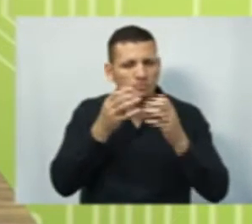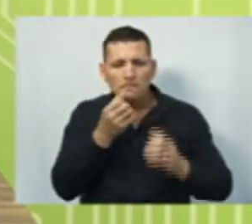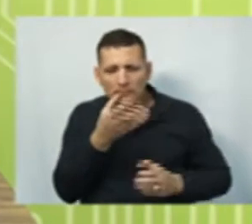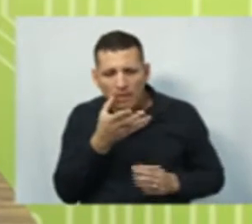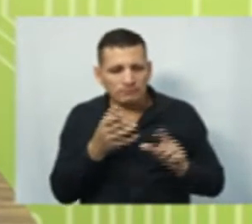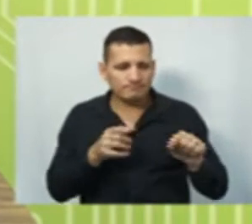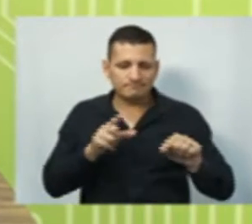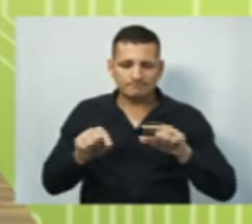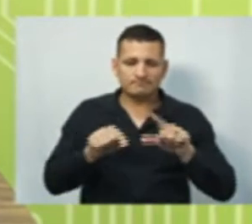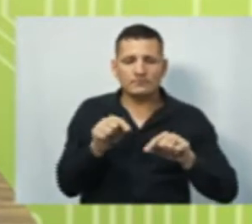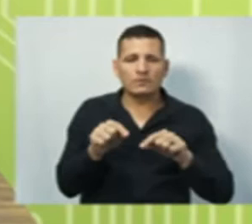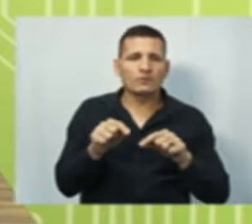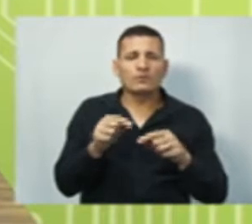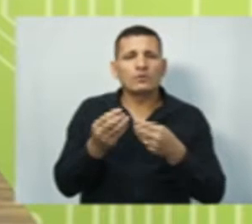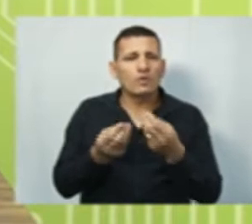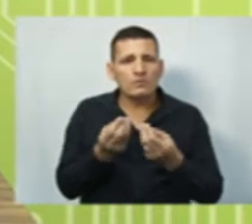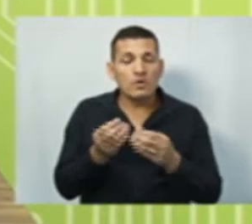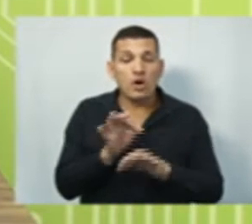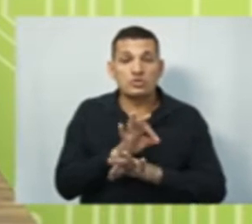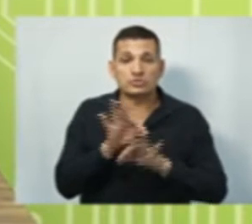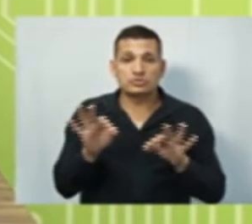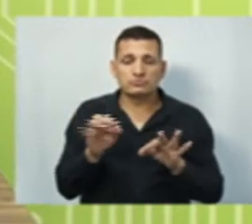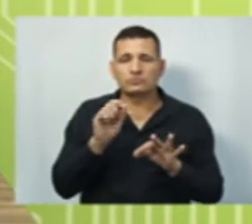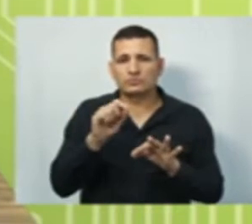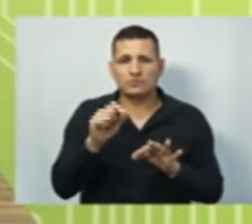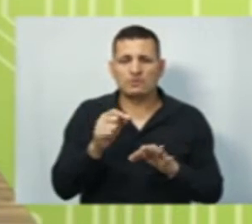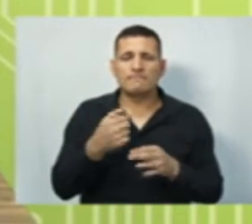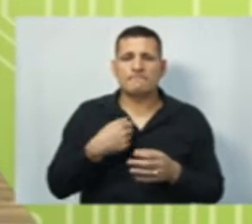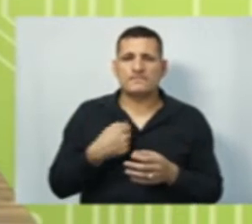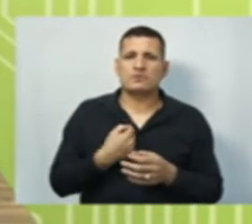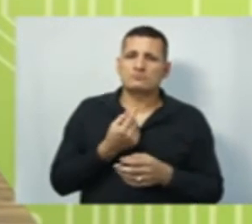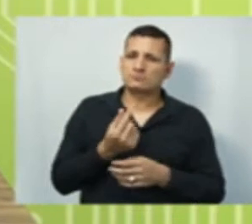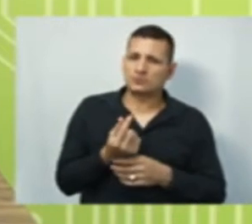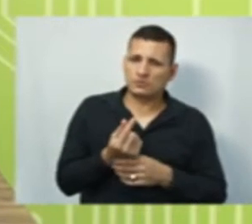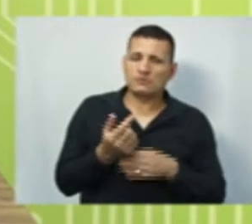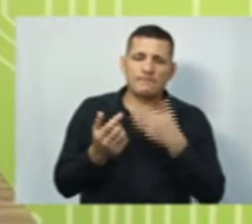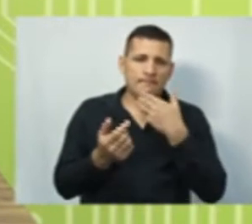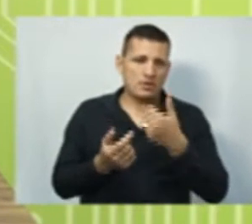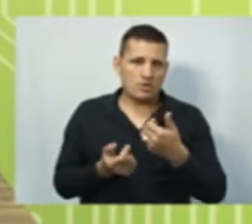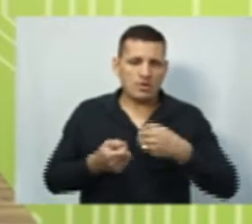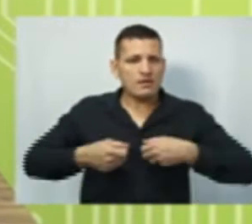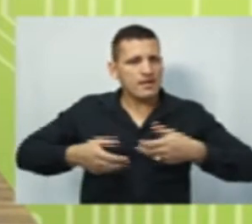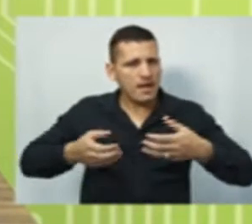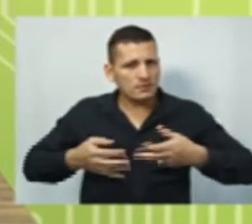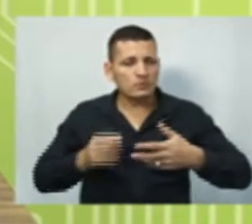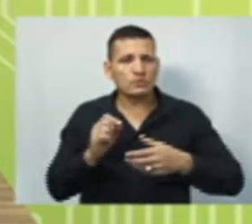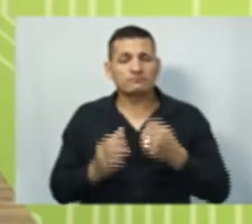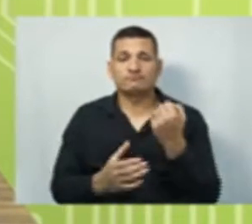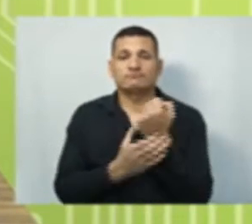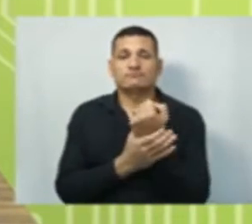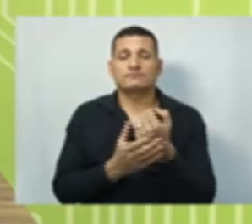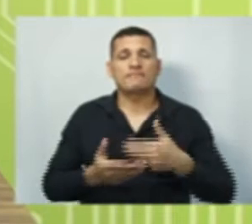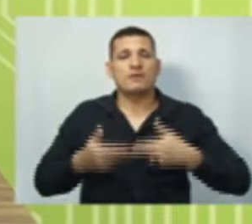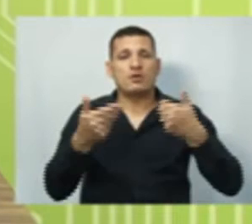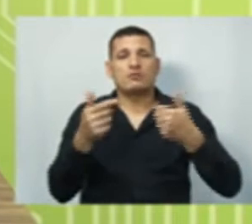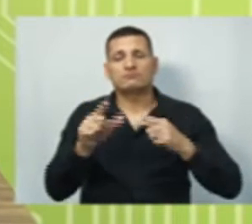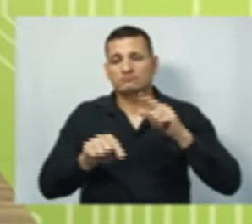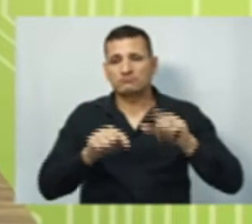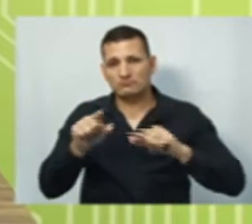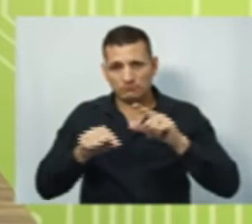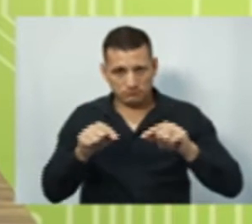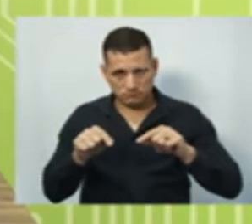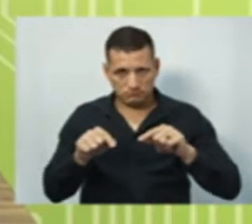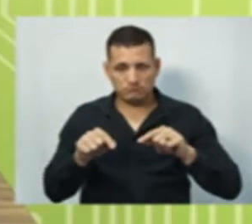nós vamos otimizar os nossos recursos, fazendo os melhores gastos para garantir melhores escolhas e gerenciar